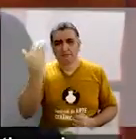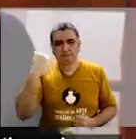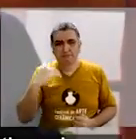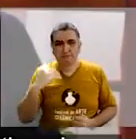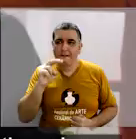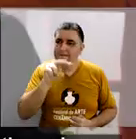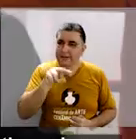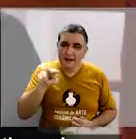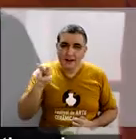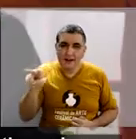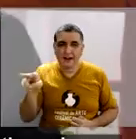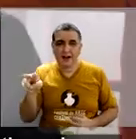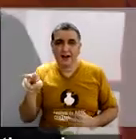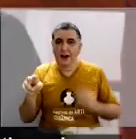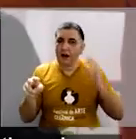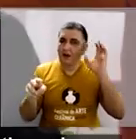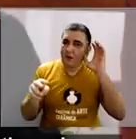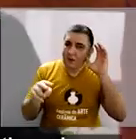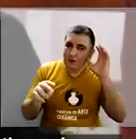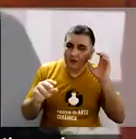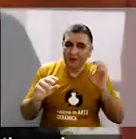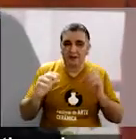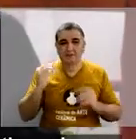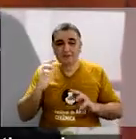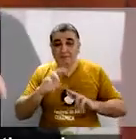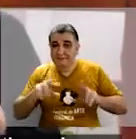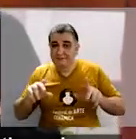vocês colocam dentro de vocês, através dos